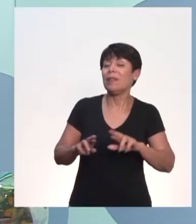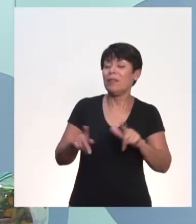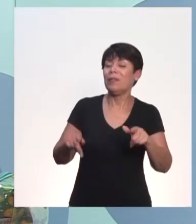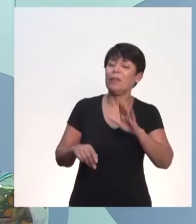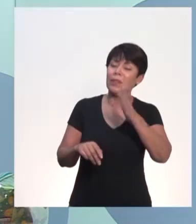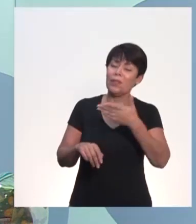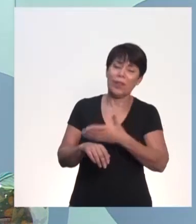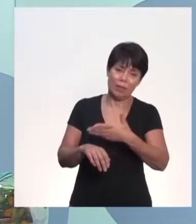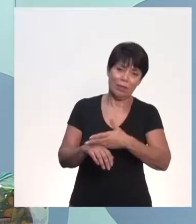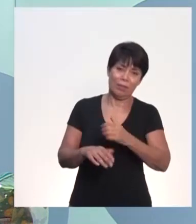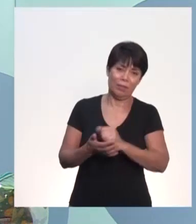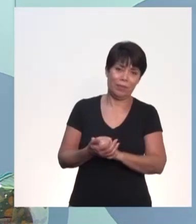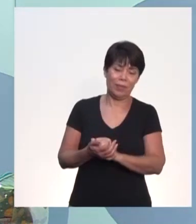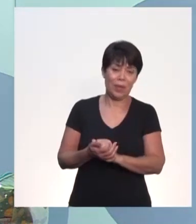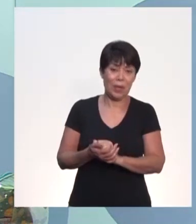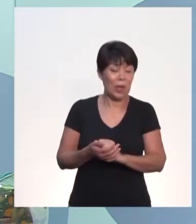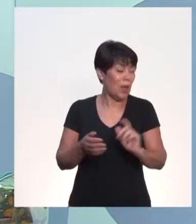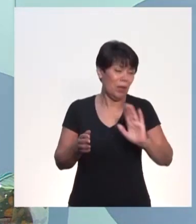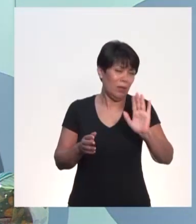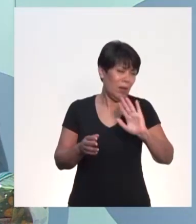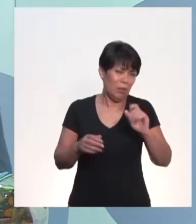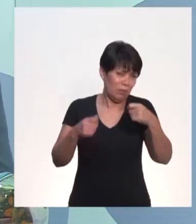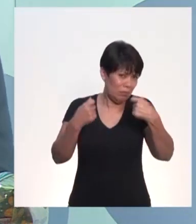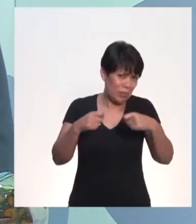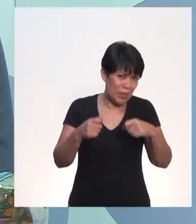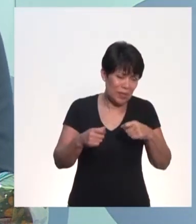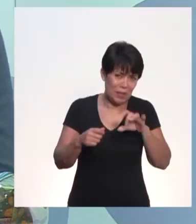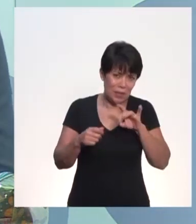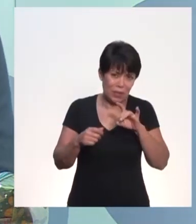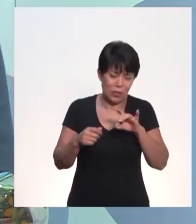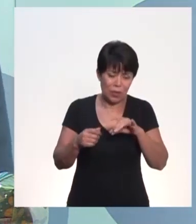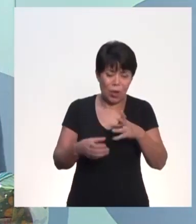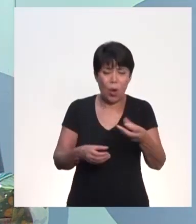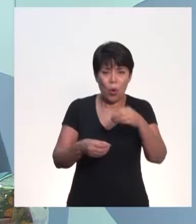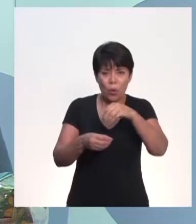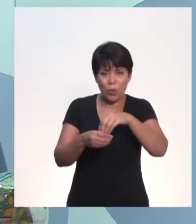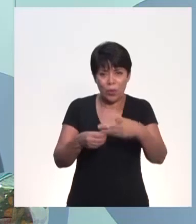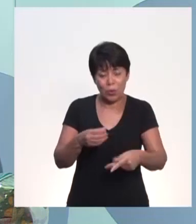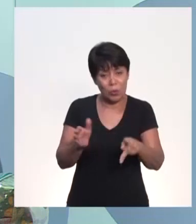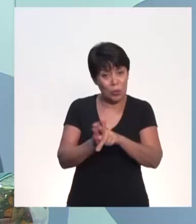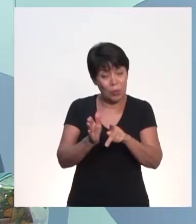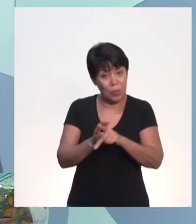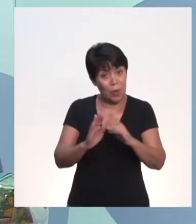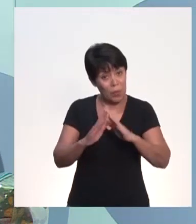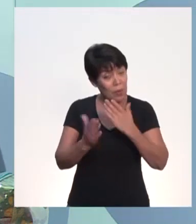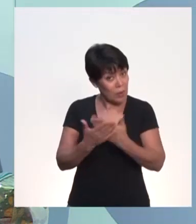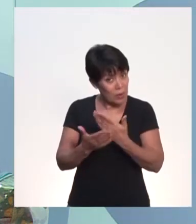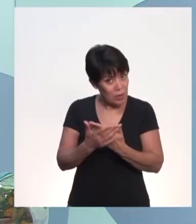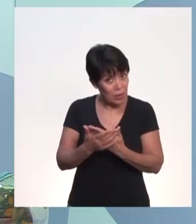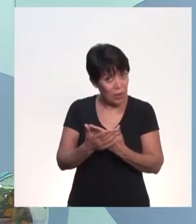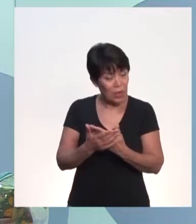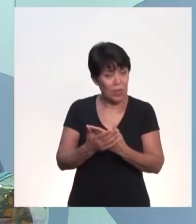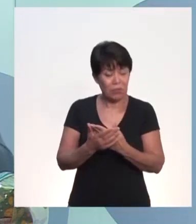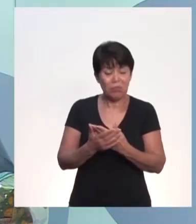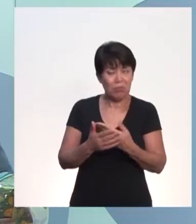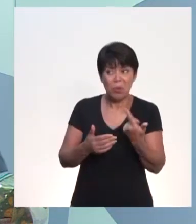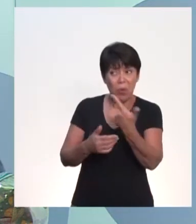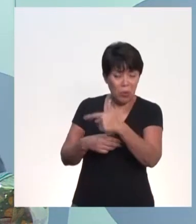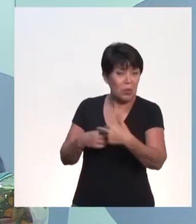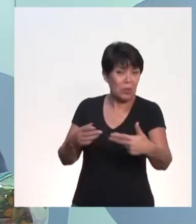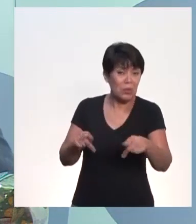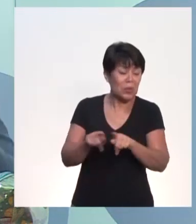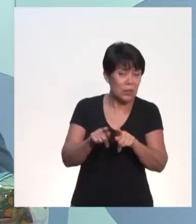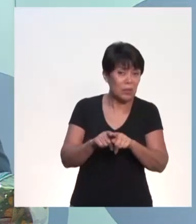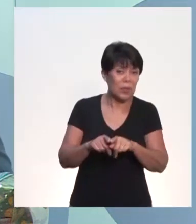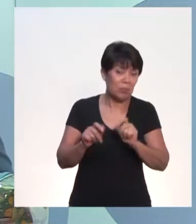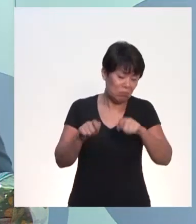habituados? Não precisa ser só referente ao conteúdo de escola, tudo bem? Isso serve para qualquer coisa.